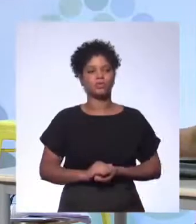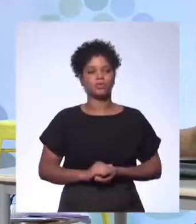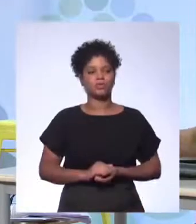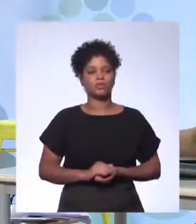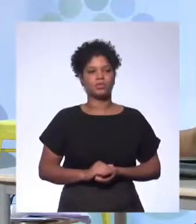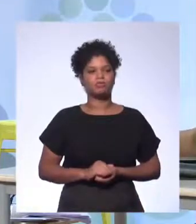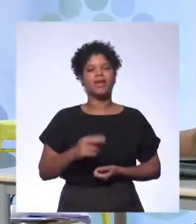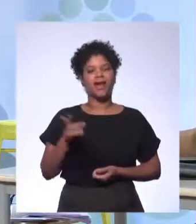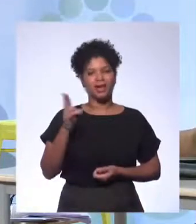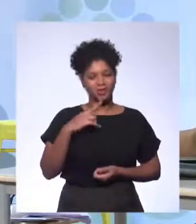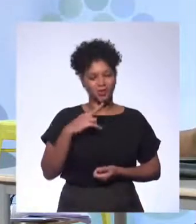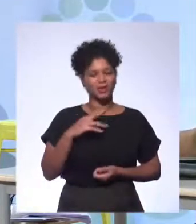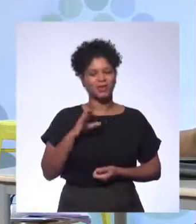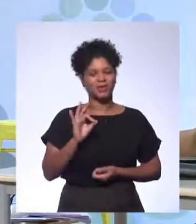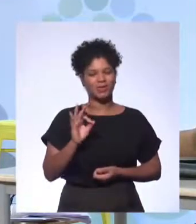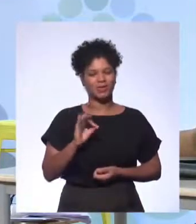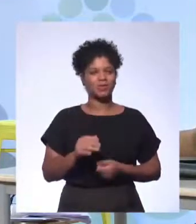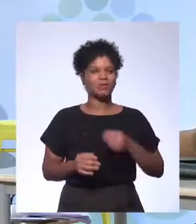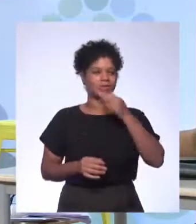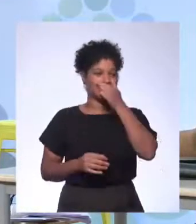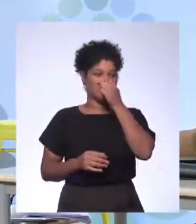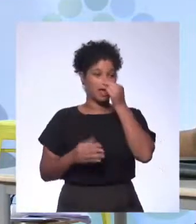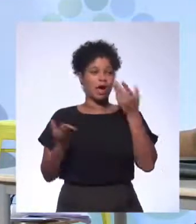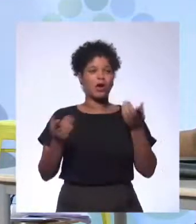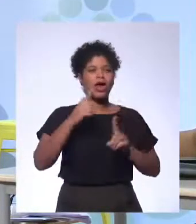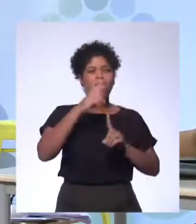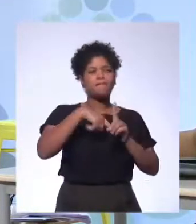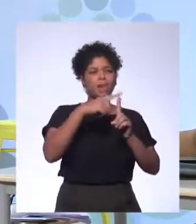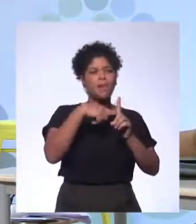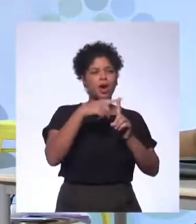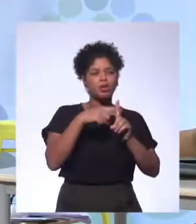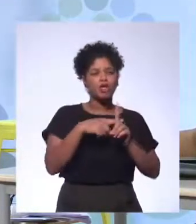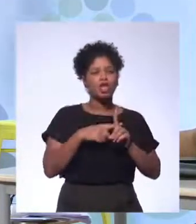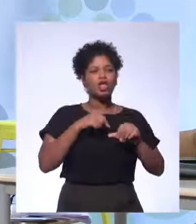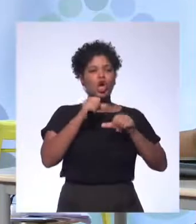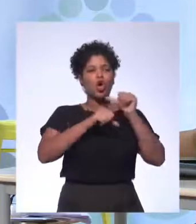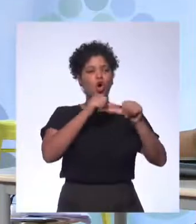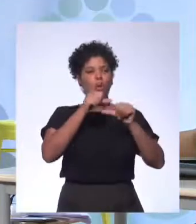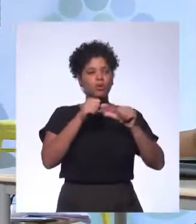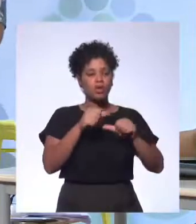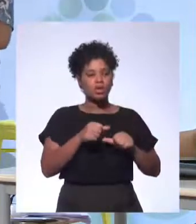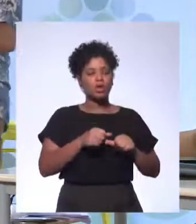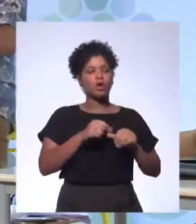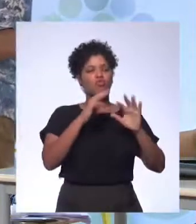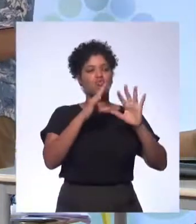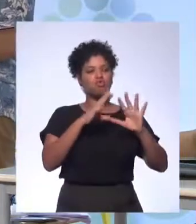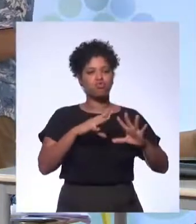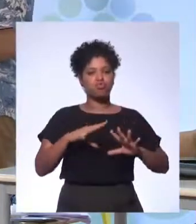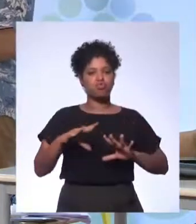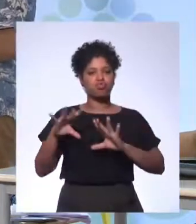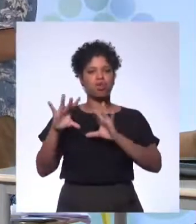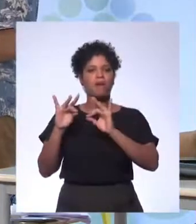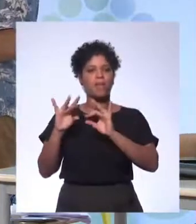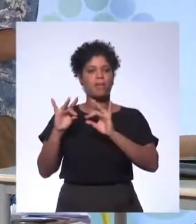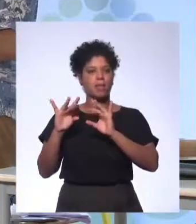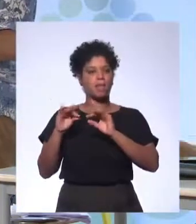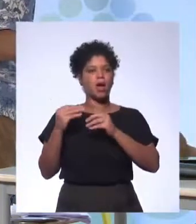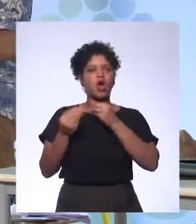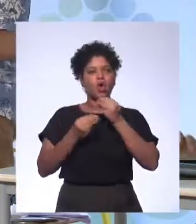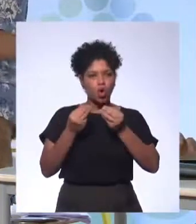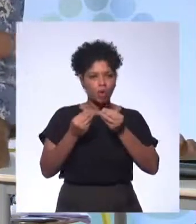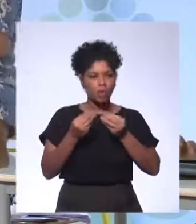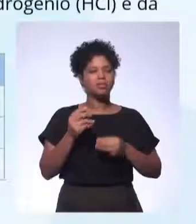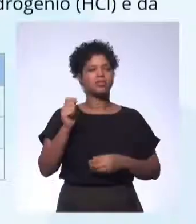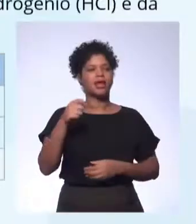a do exercício anterior Aqui nós temos temperatura de ebulição Para que ocorra a ebulição de uma substância